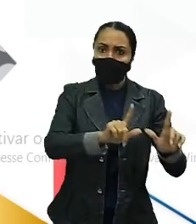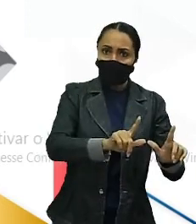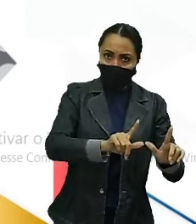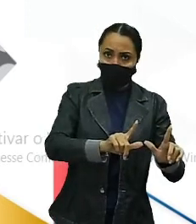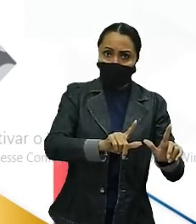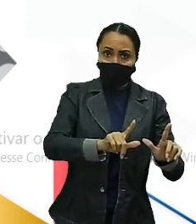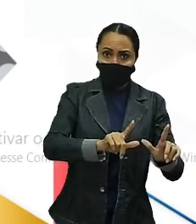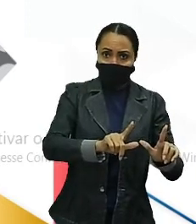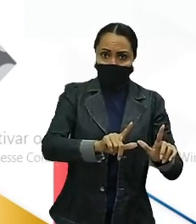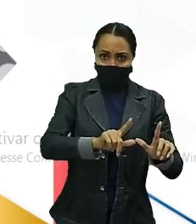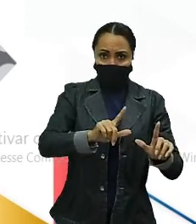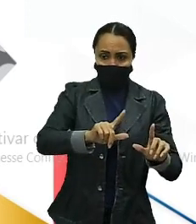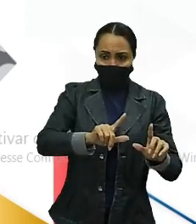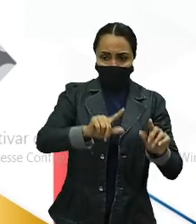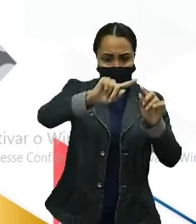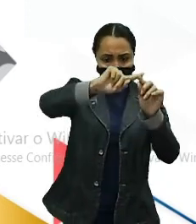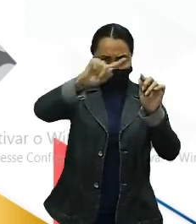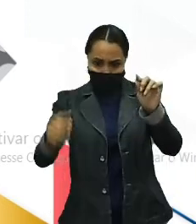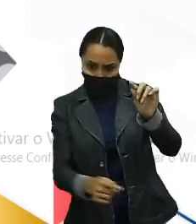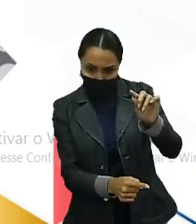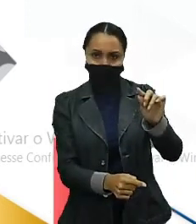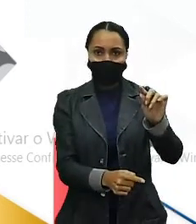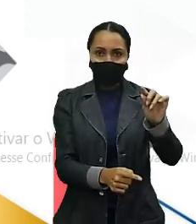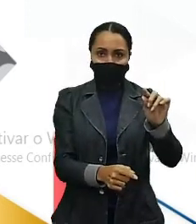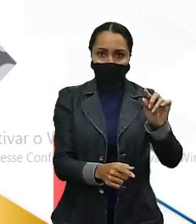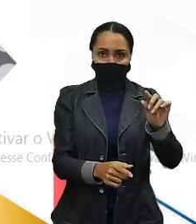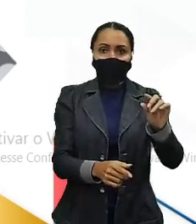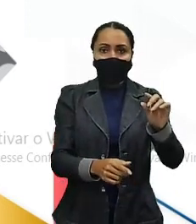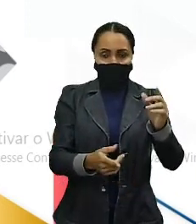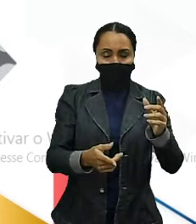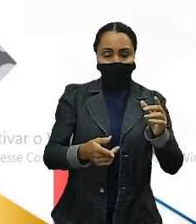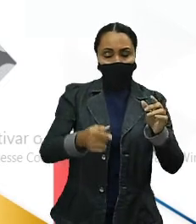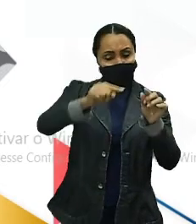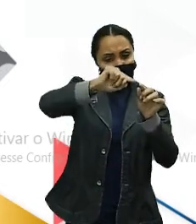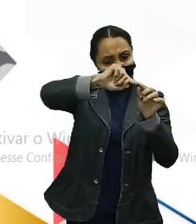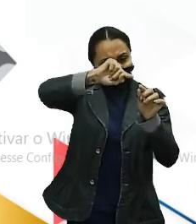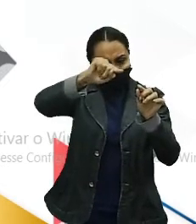caiu. Ela saiu do prego, só isso, tá? Girando